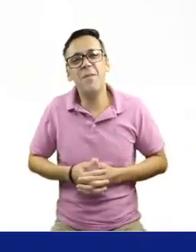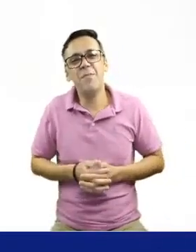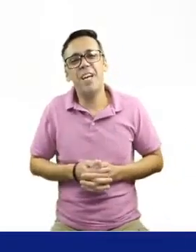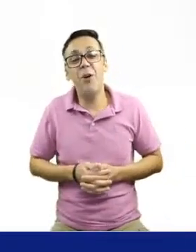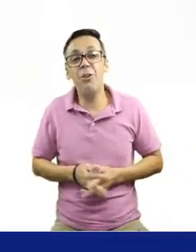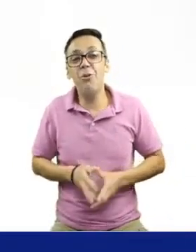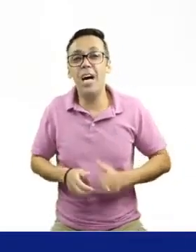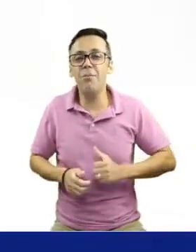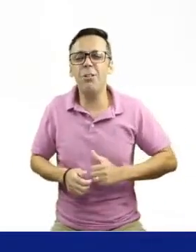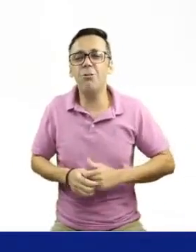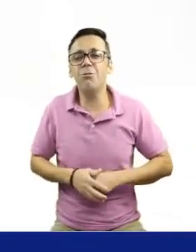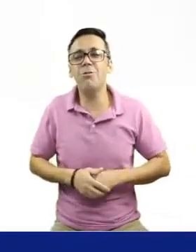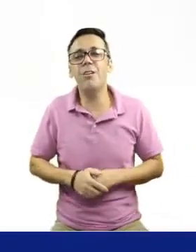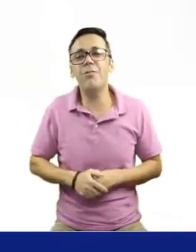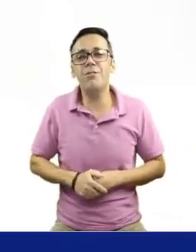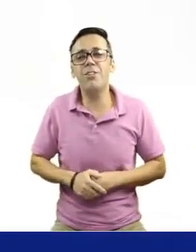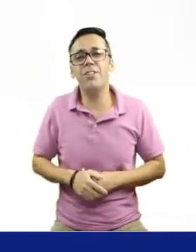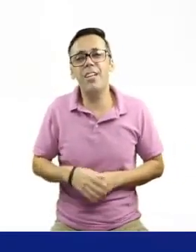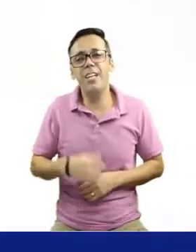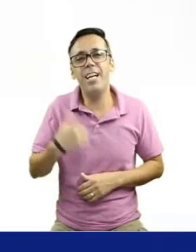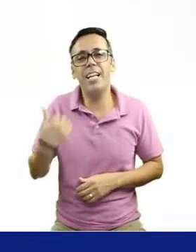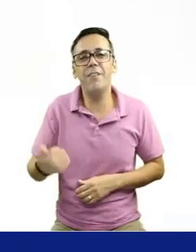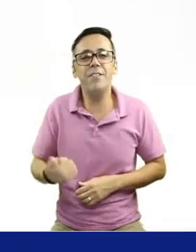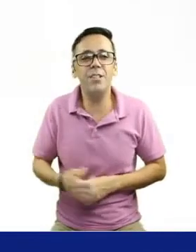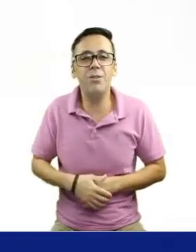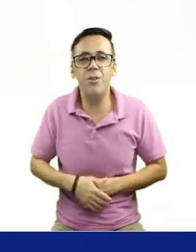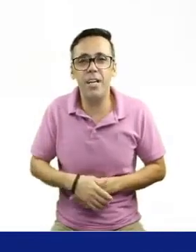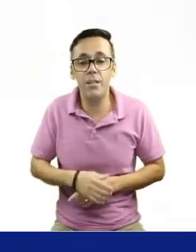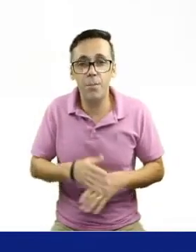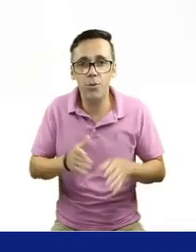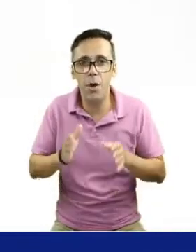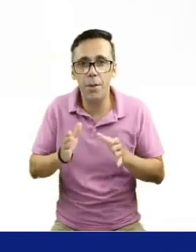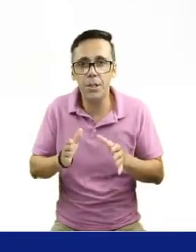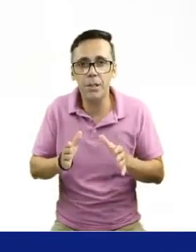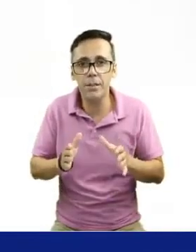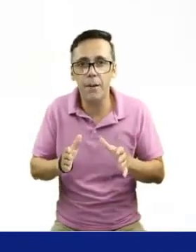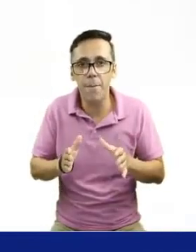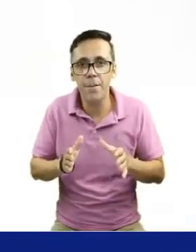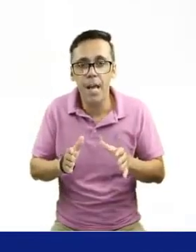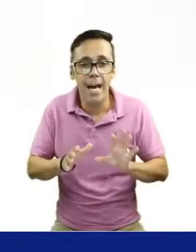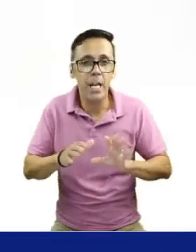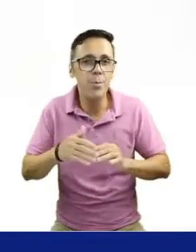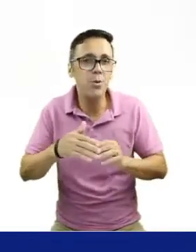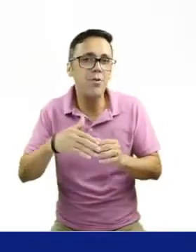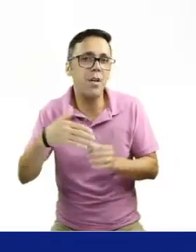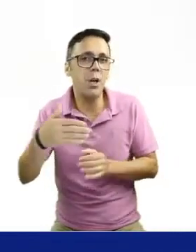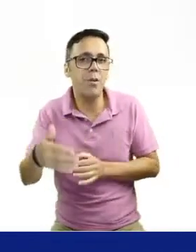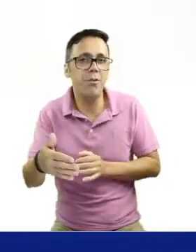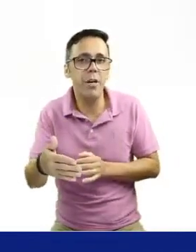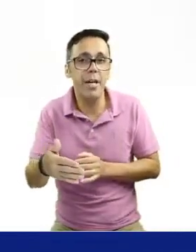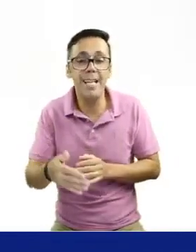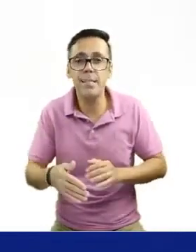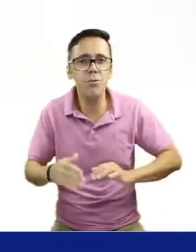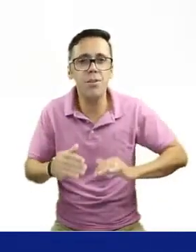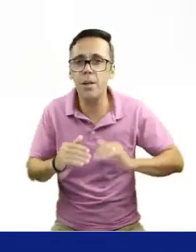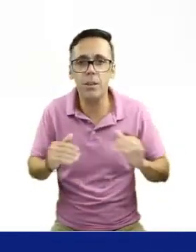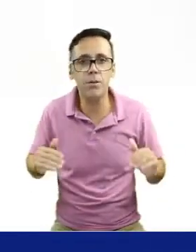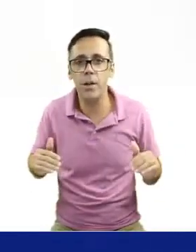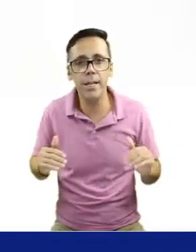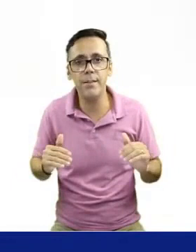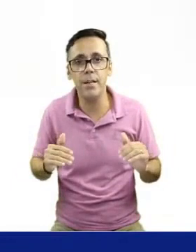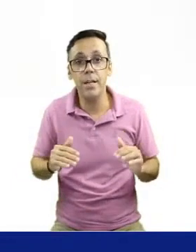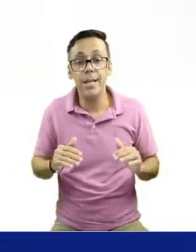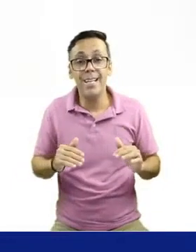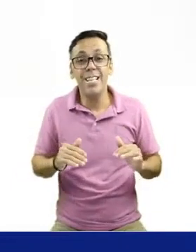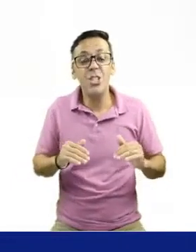é o Eduardo me deu um cutucão você chega na galera falando a concorrência pessoal preste atenção aquelas pessoas que ficaram para fora elas não